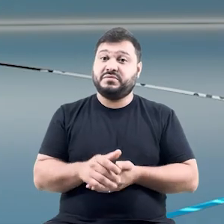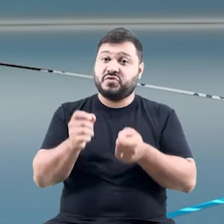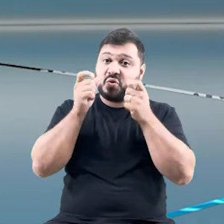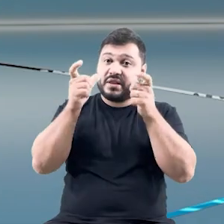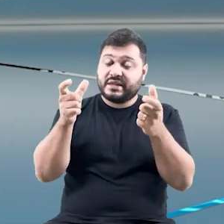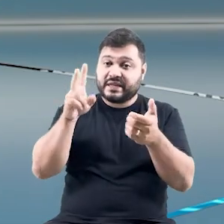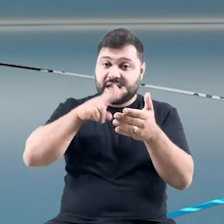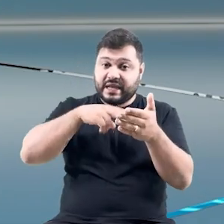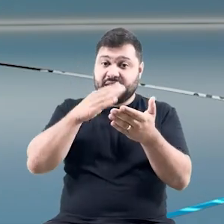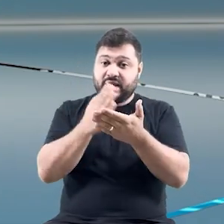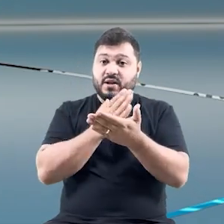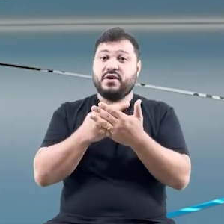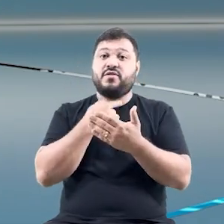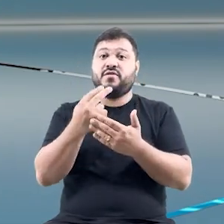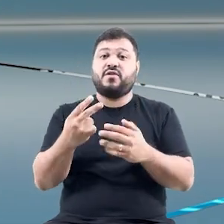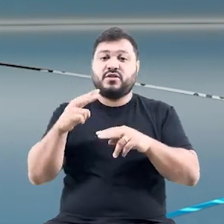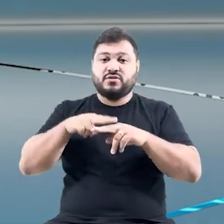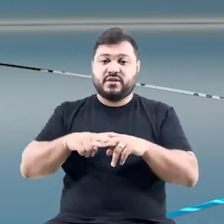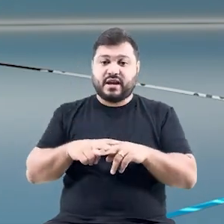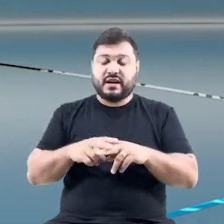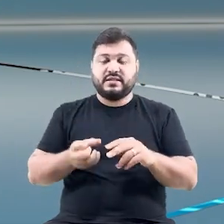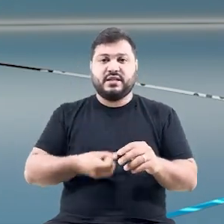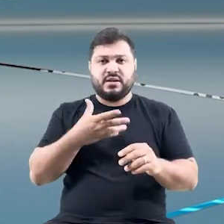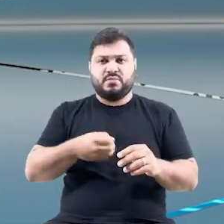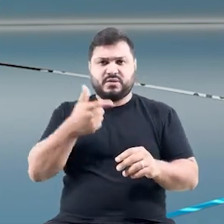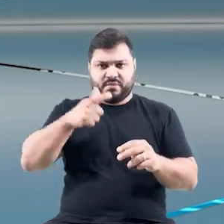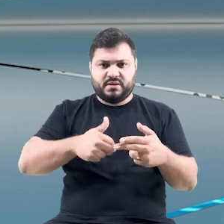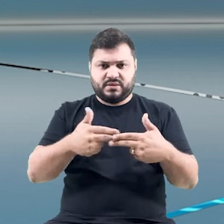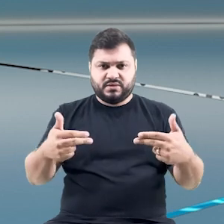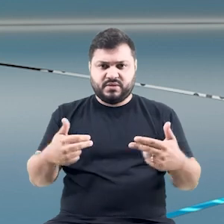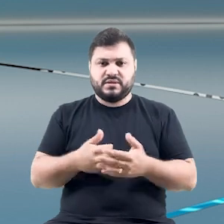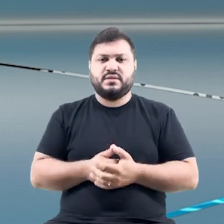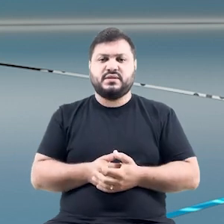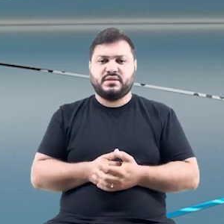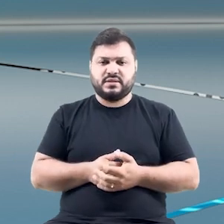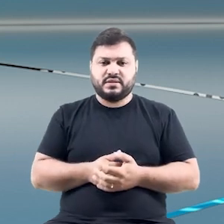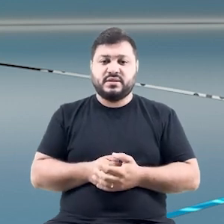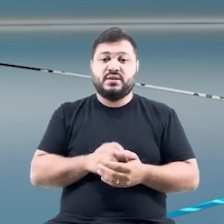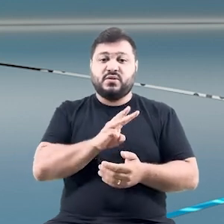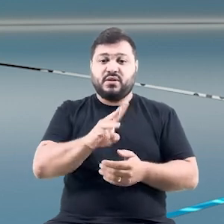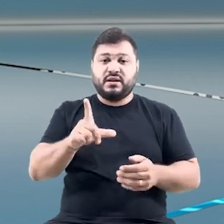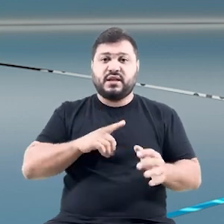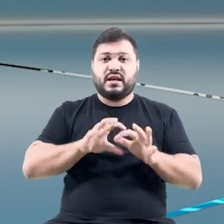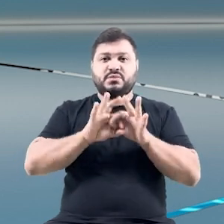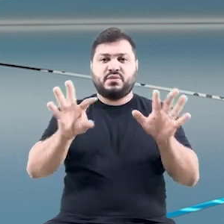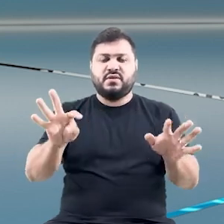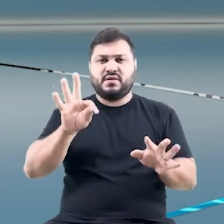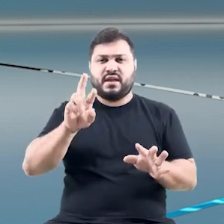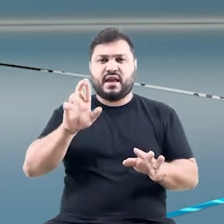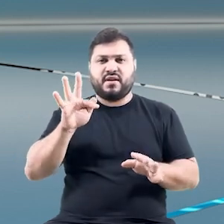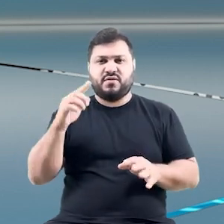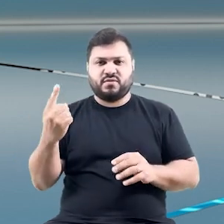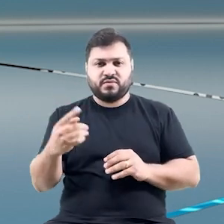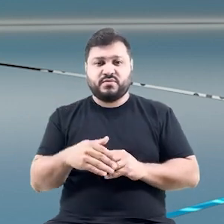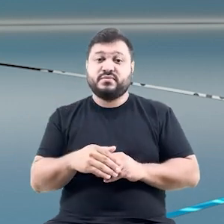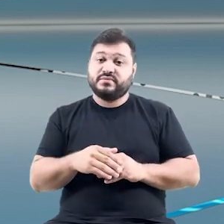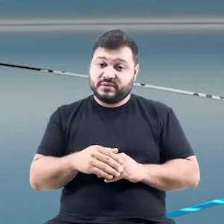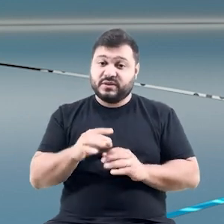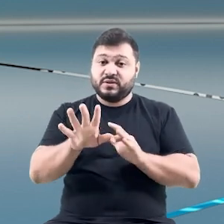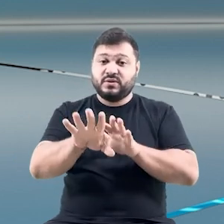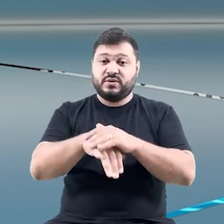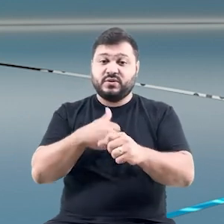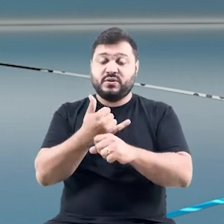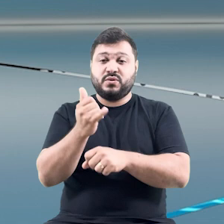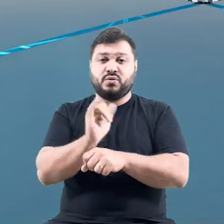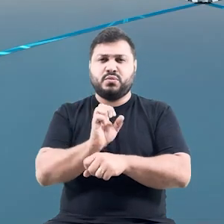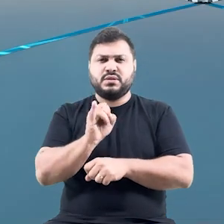Ficou interessado em ler o livro Vozes do Cárcere, Poesia e Algo Mais? O link está disponível na página do TRF1